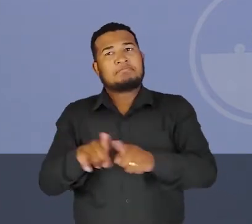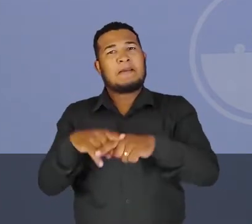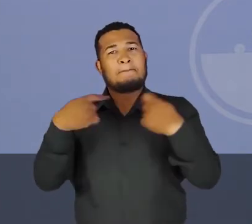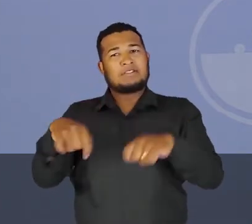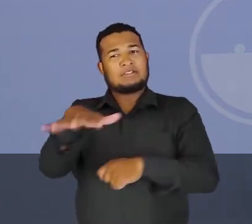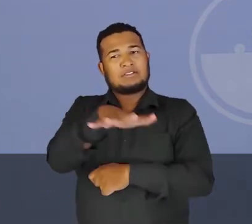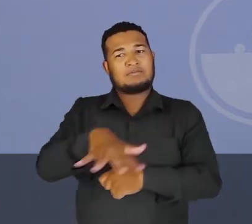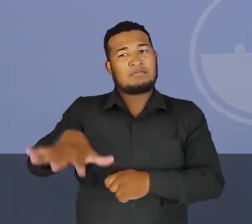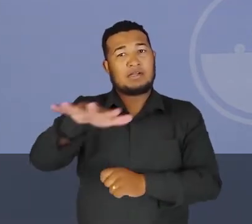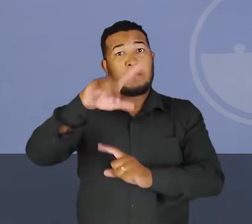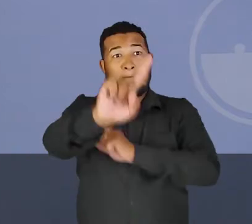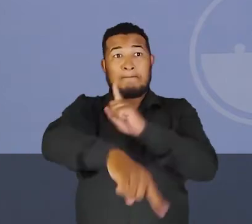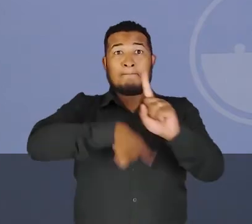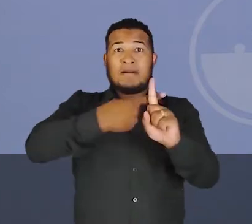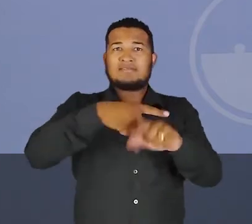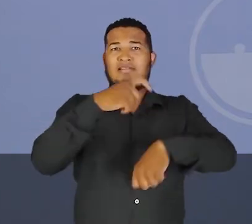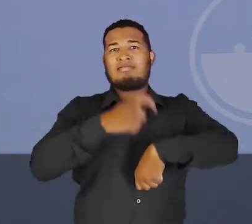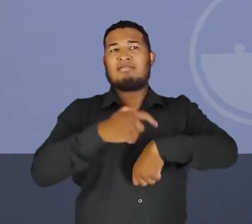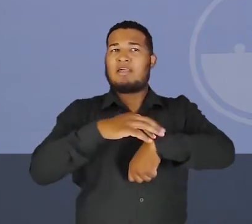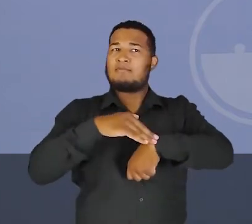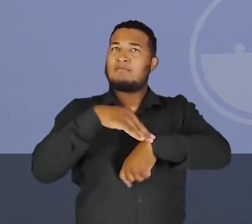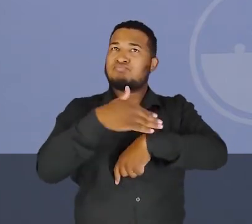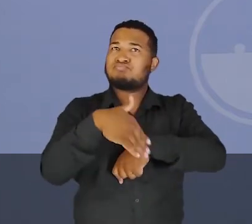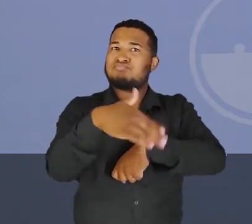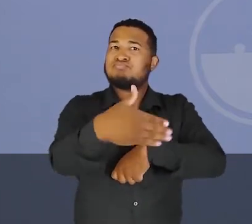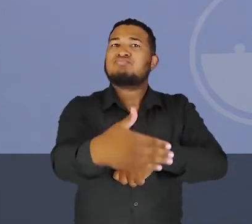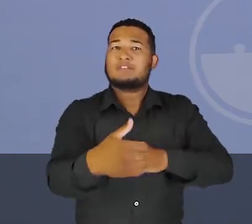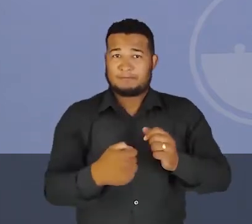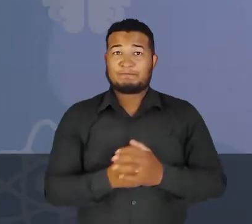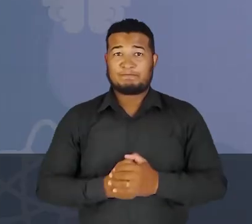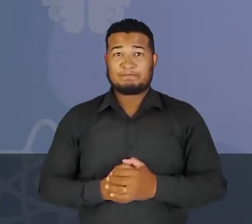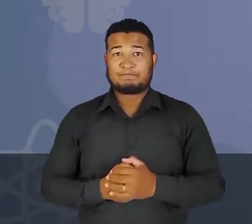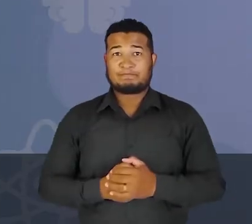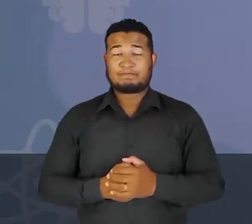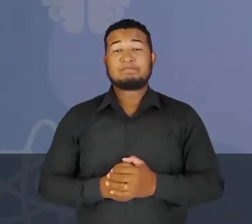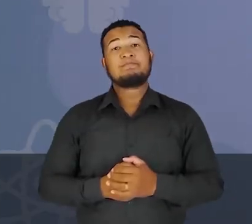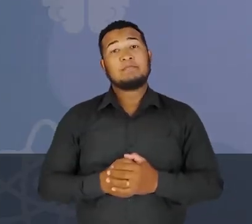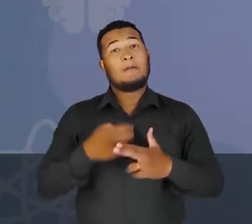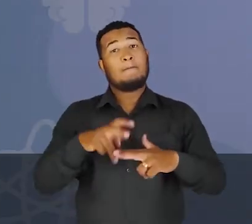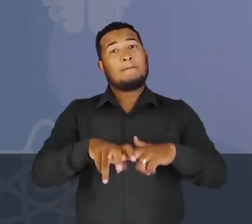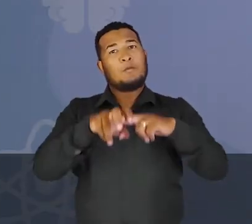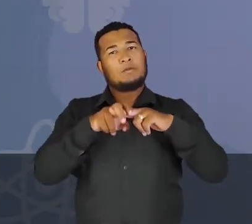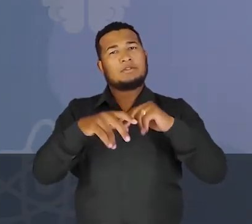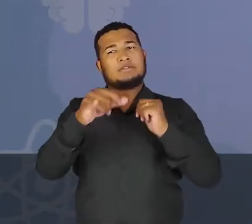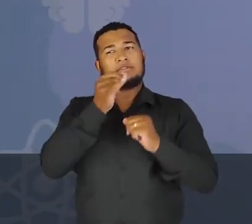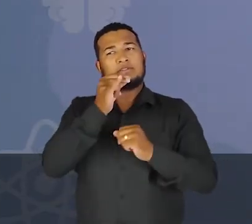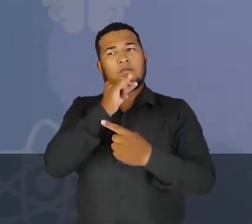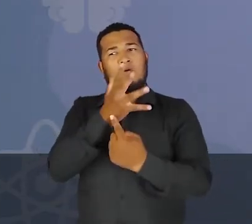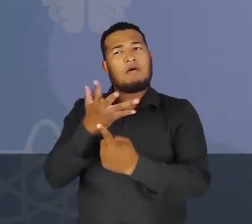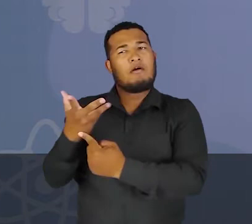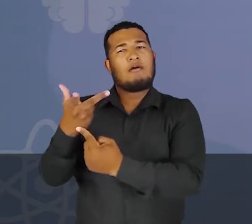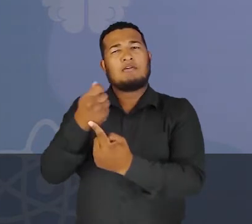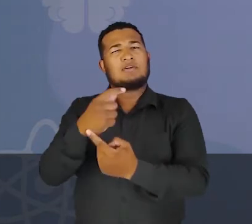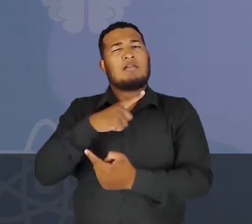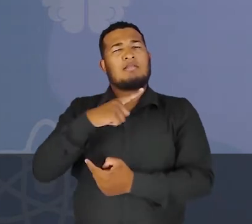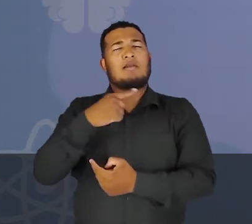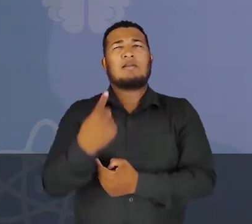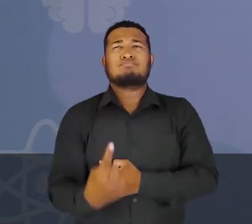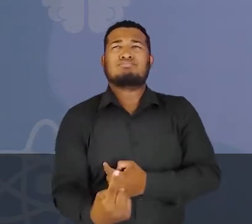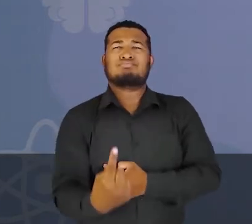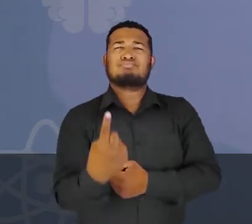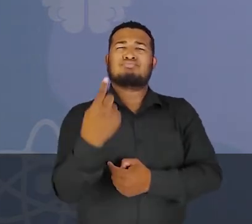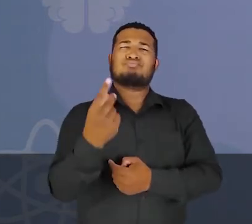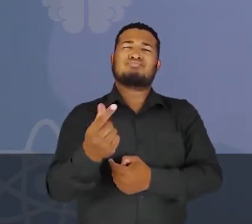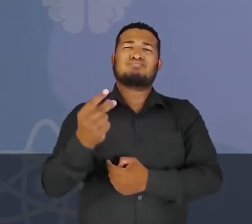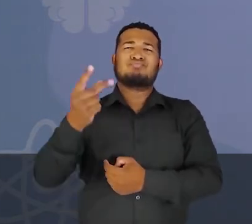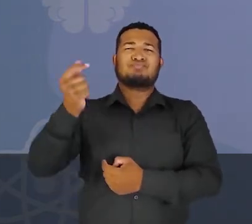espaço, mas também dependem de um tempo para desenvolver o seu processo. Nesse sentido, quer dizer, a arte está desde os tempos